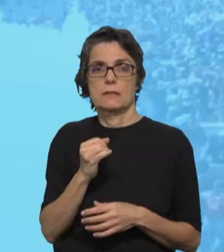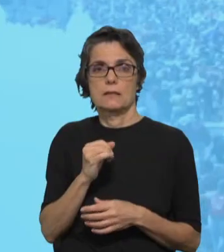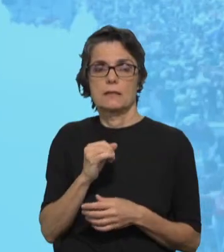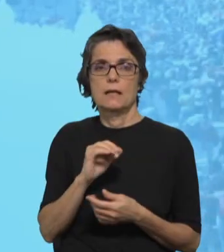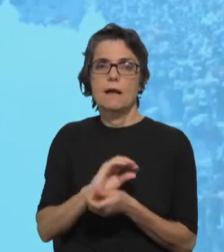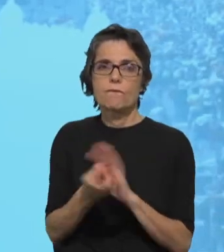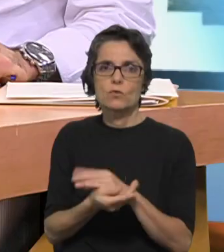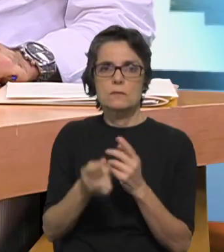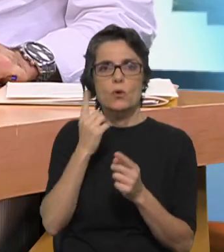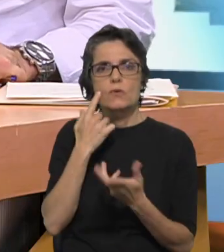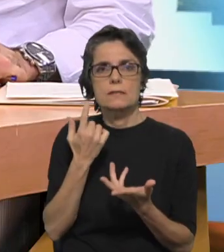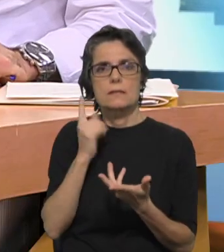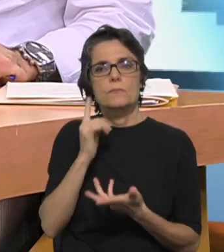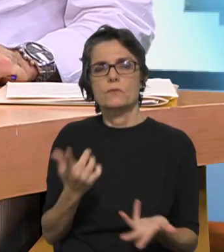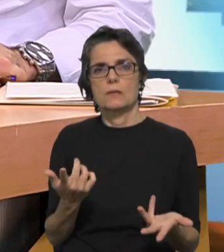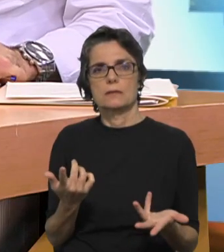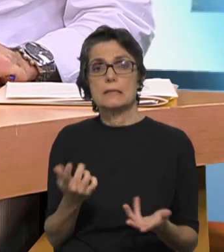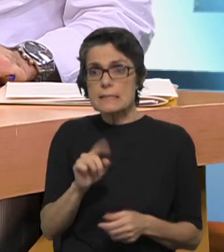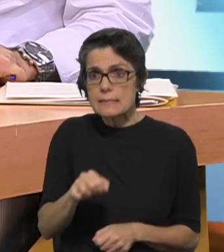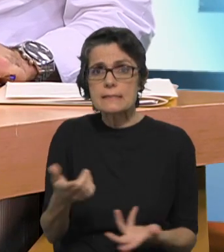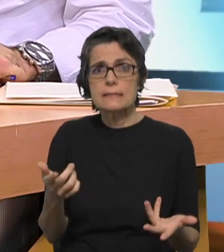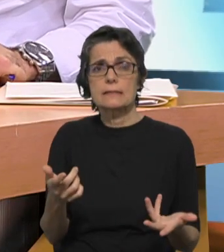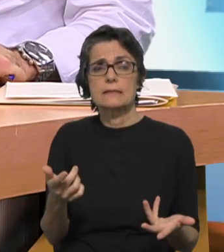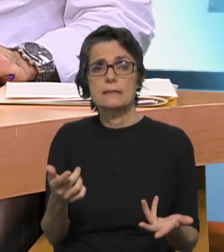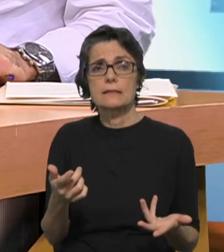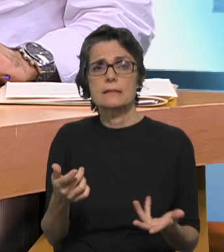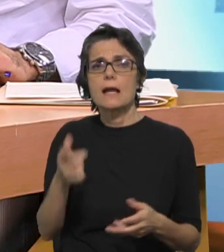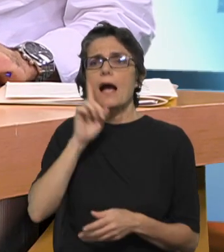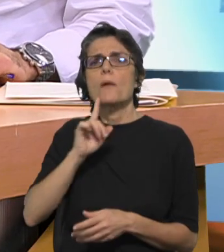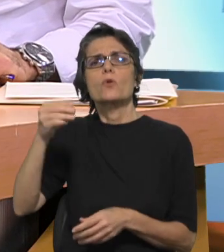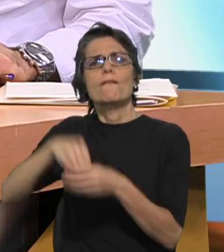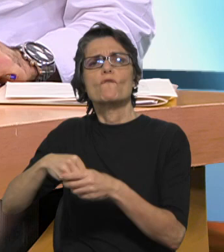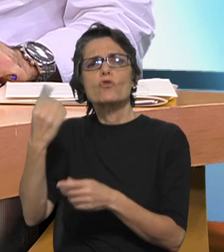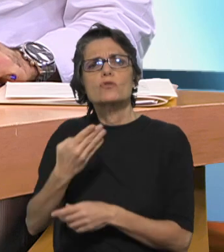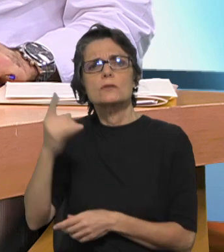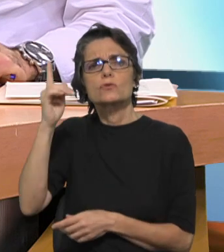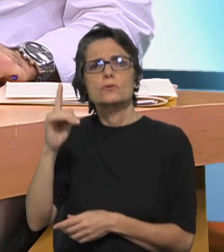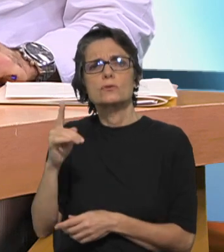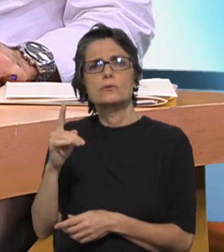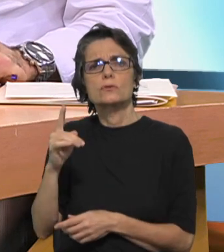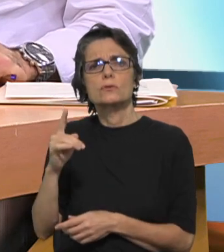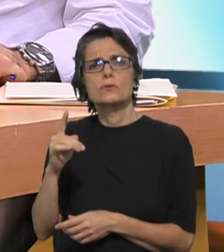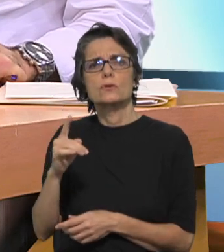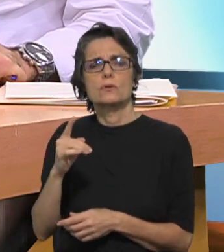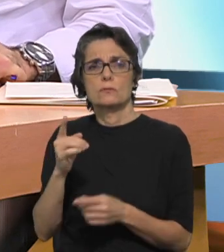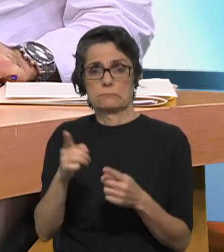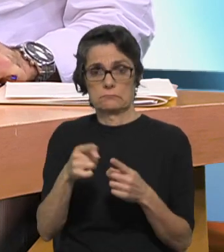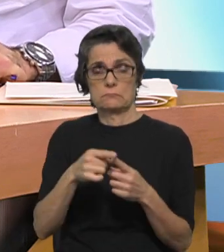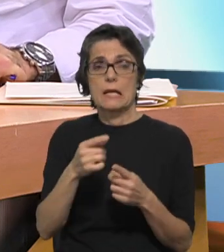para o presente. Perceber que as mulheres não tinham direito a voto, exceto se fossem viúvas, tinham de ser escolarizadas,